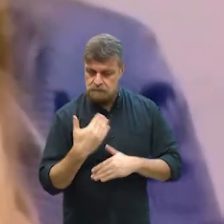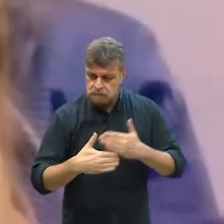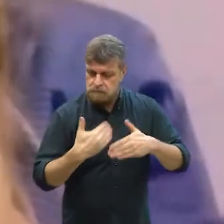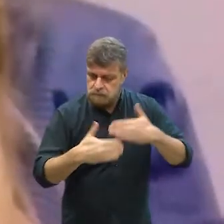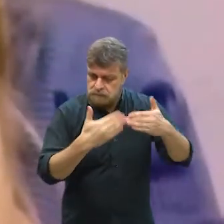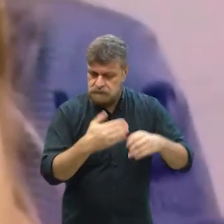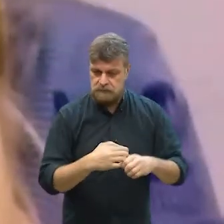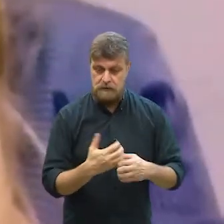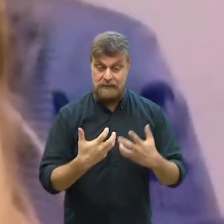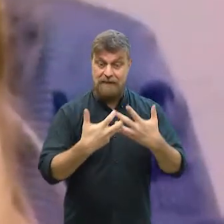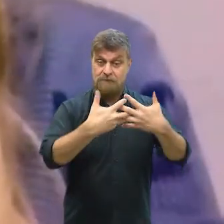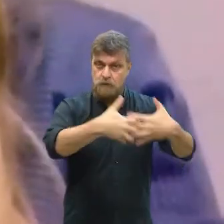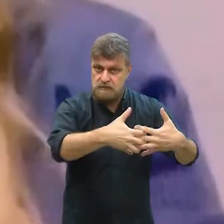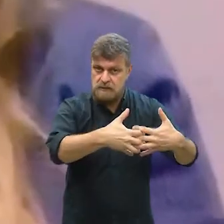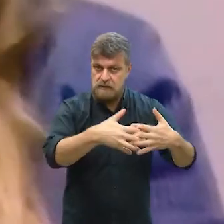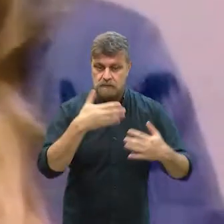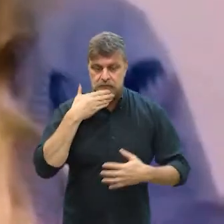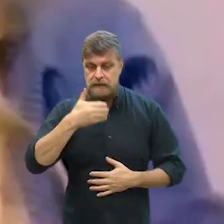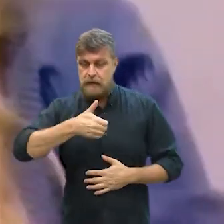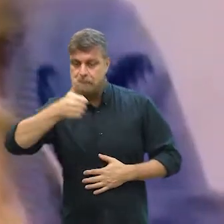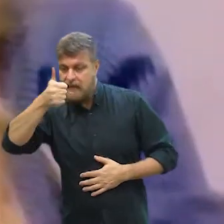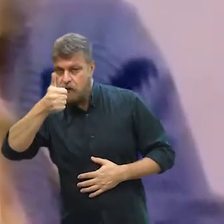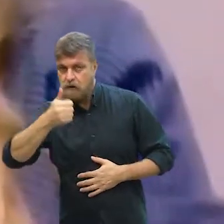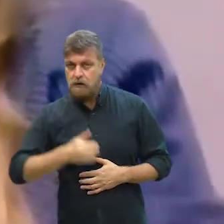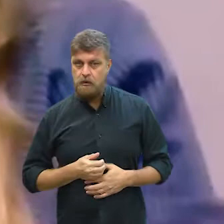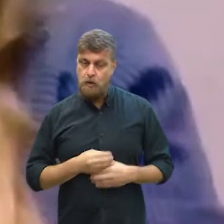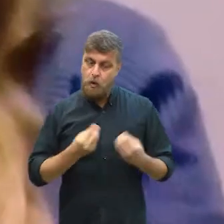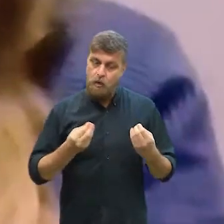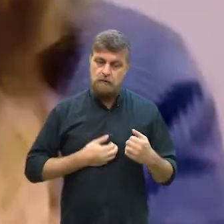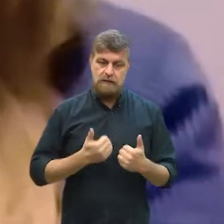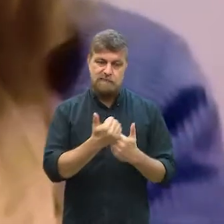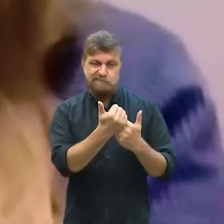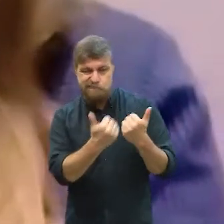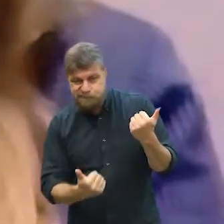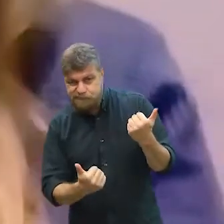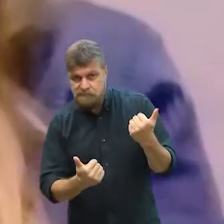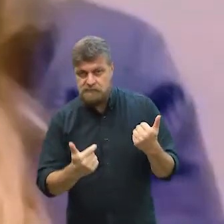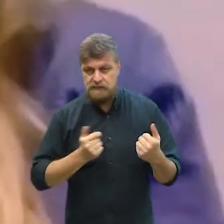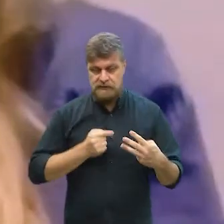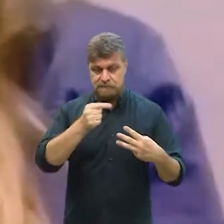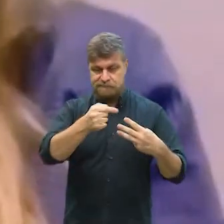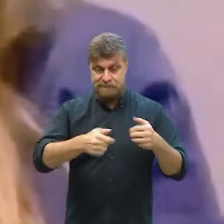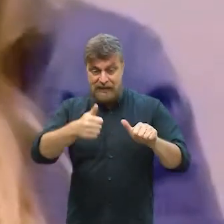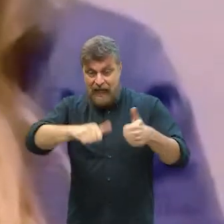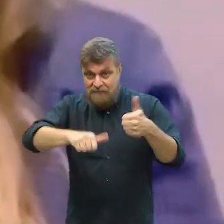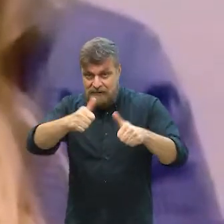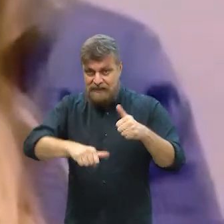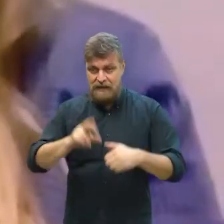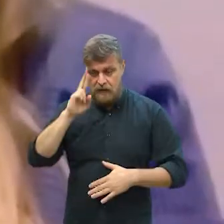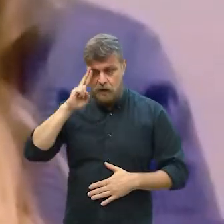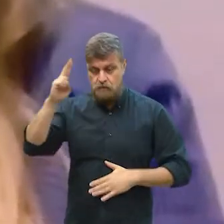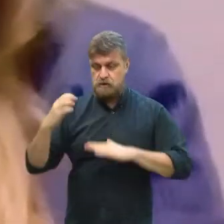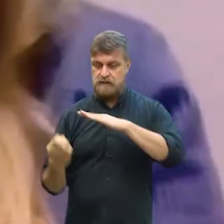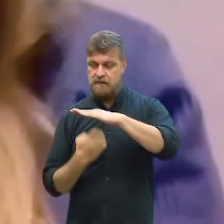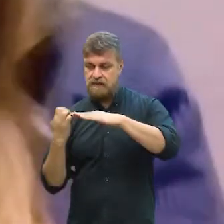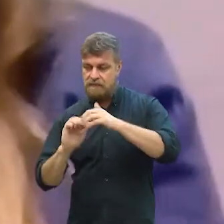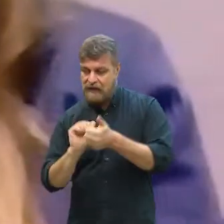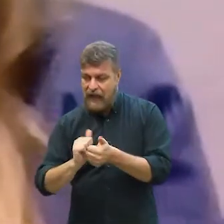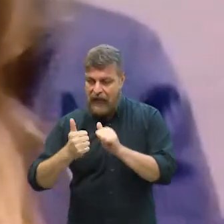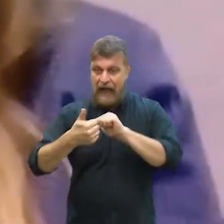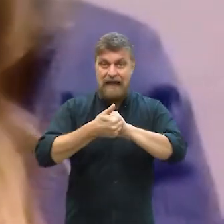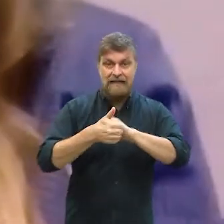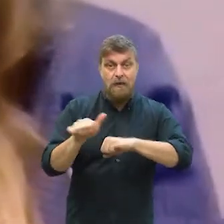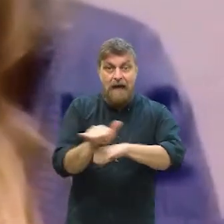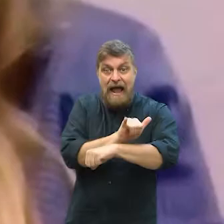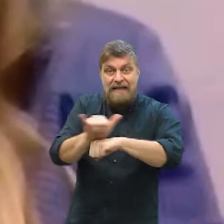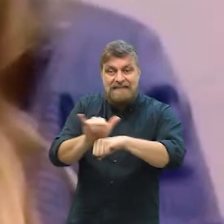está tendo o desempenho esperado, se está melhor do que foi esperado, se está aquém do que era esperado, justamente para o empresário adequar